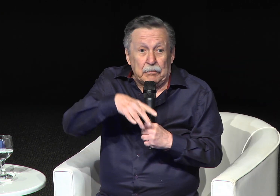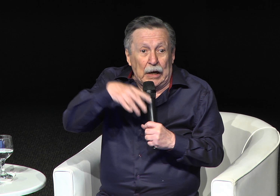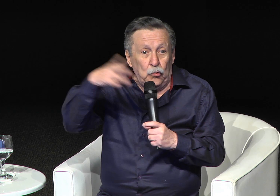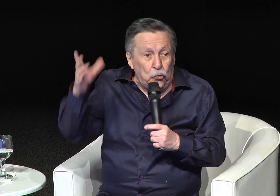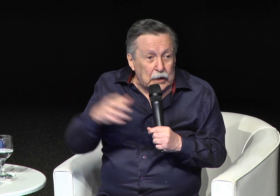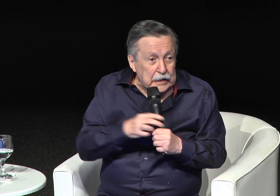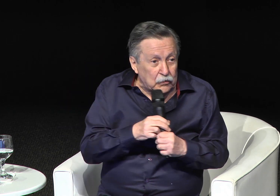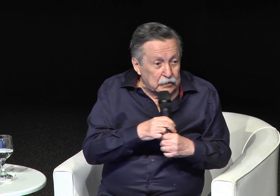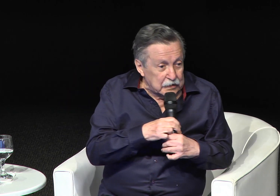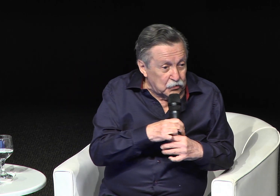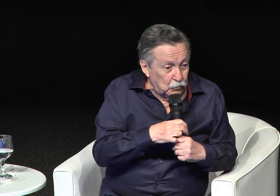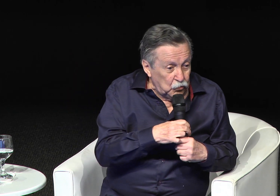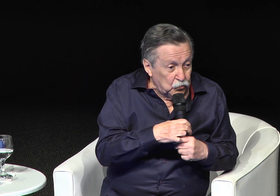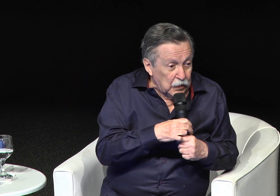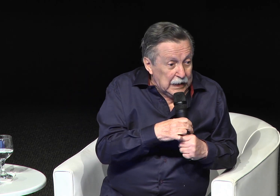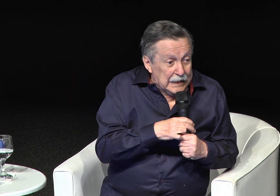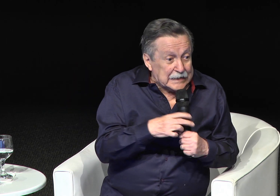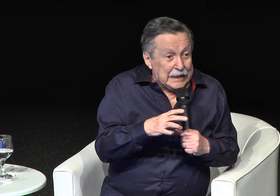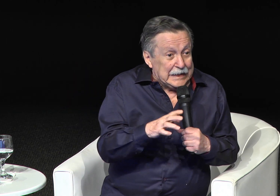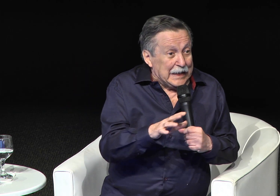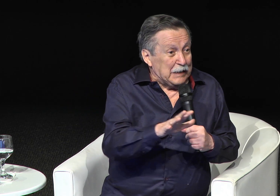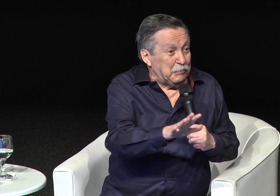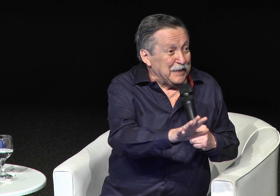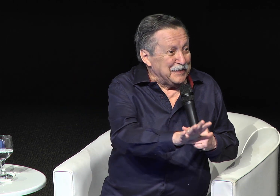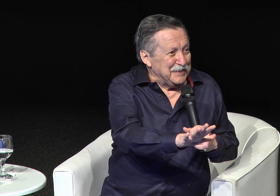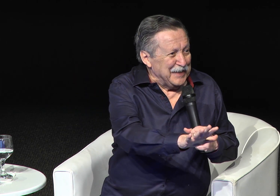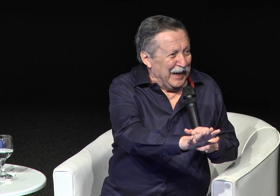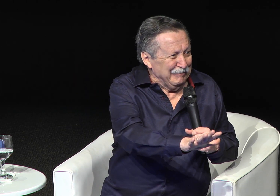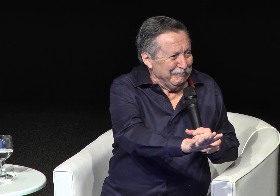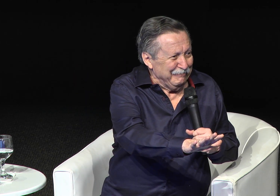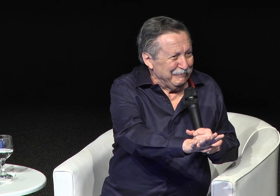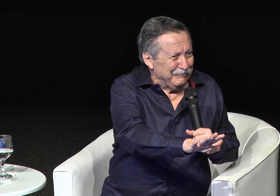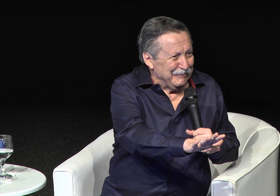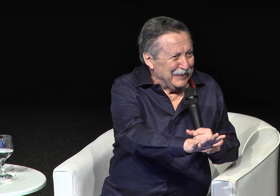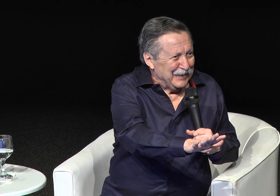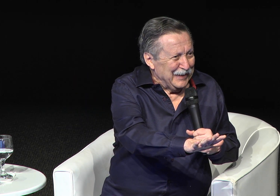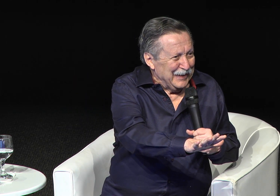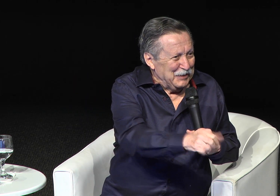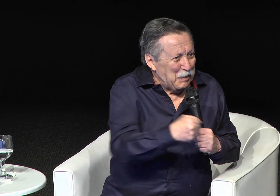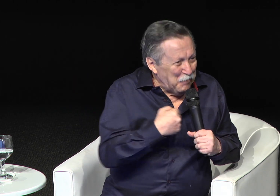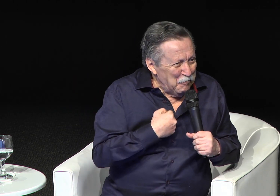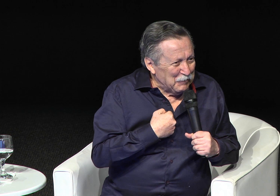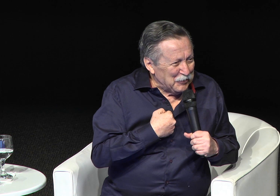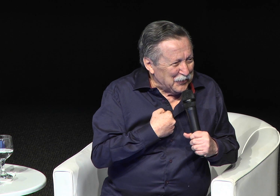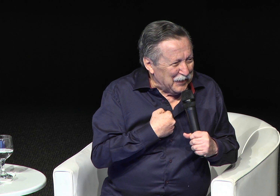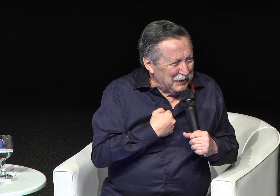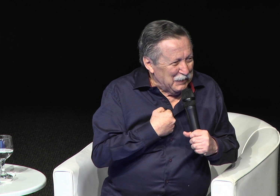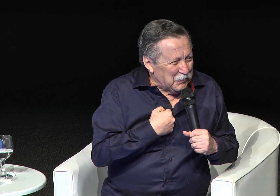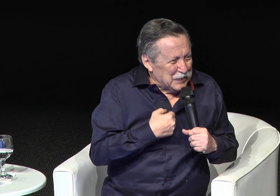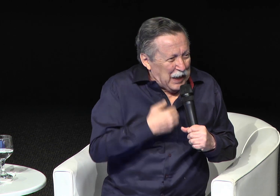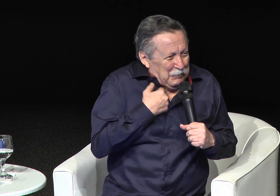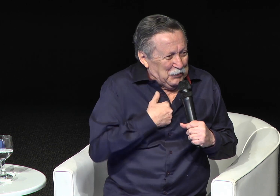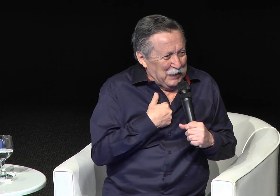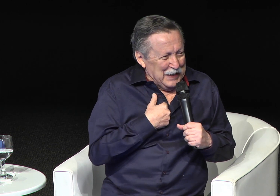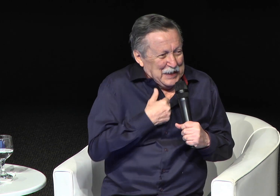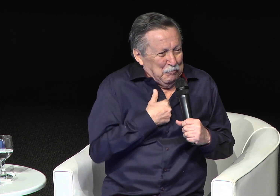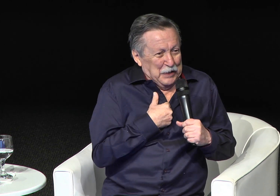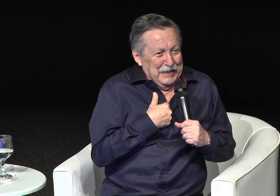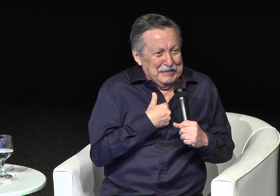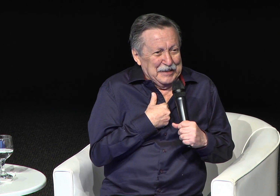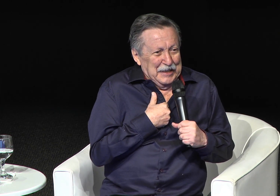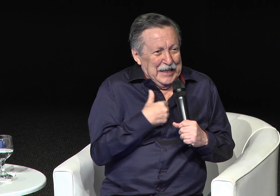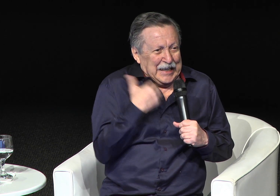cada coisa maluca que acontece no mundo sem ter que presenciar. Isso é bom para você, porque você